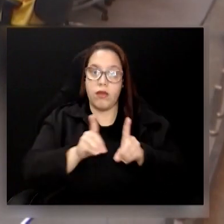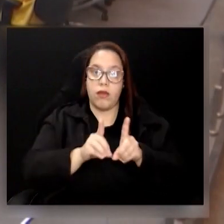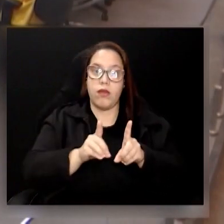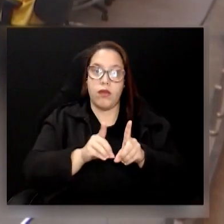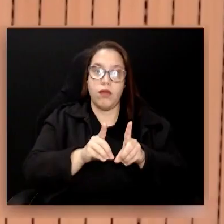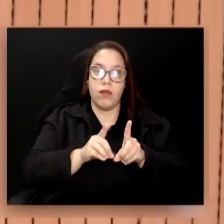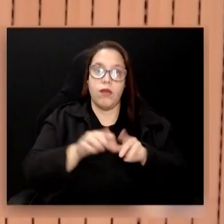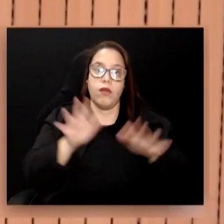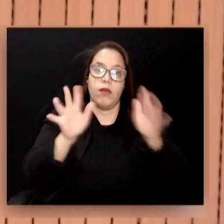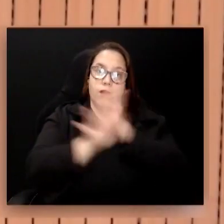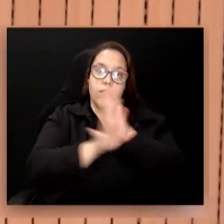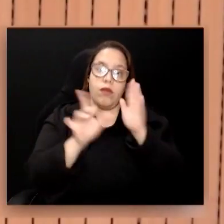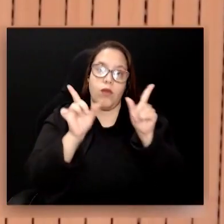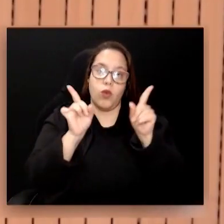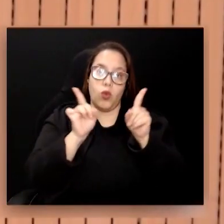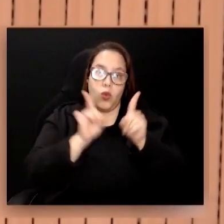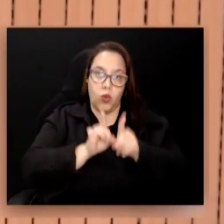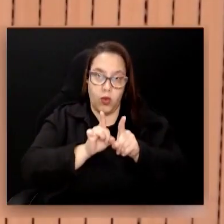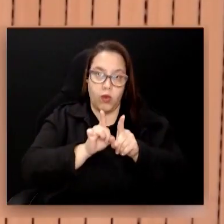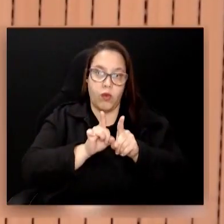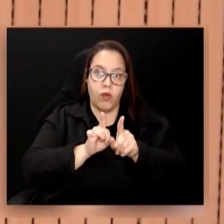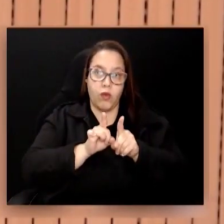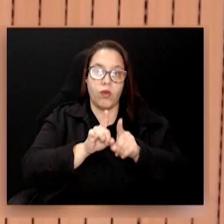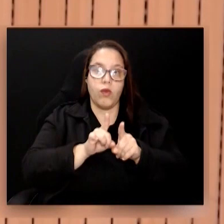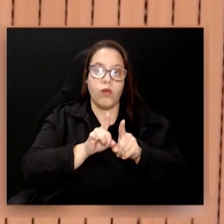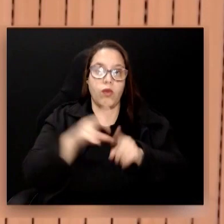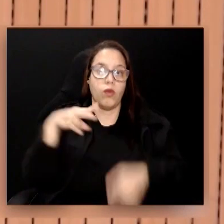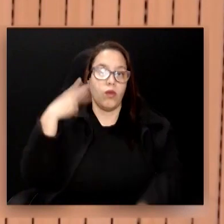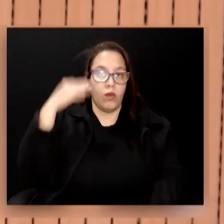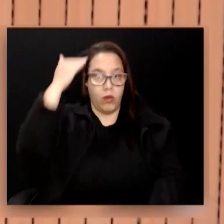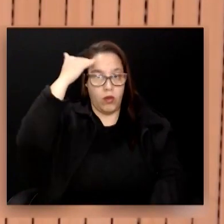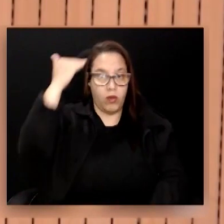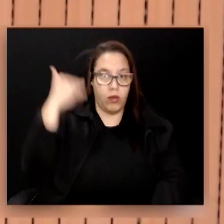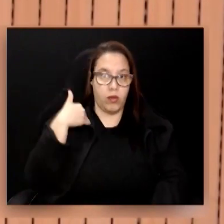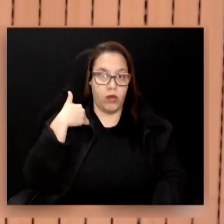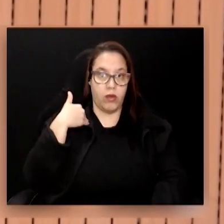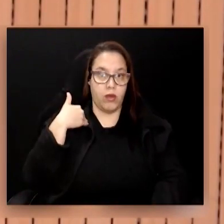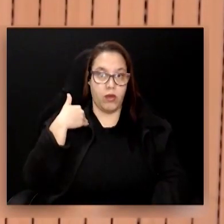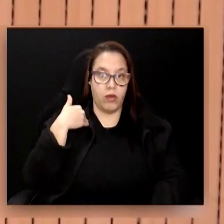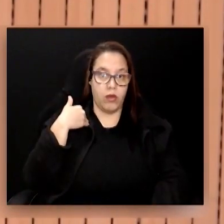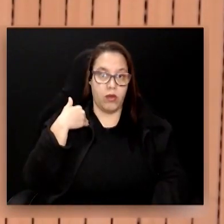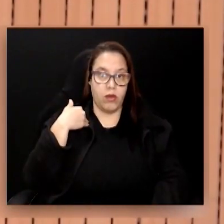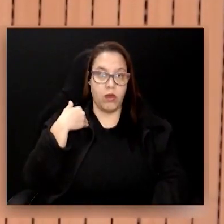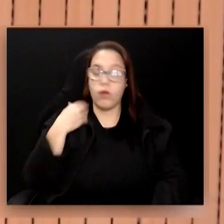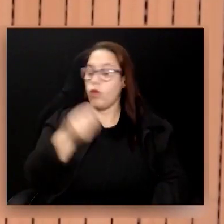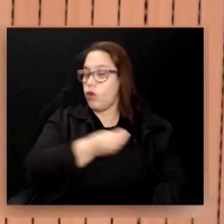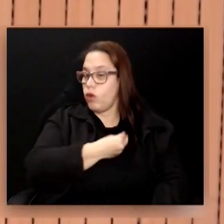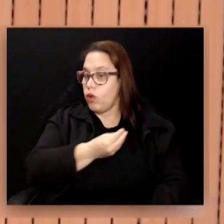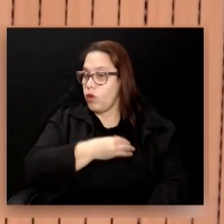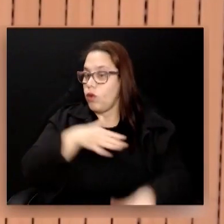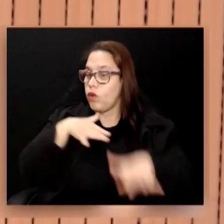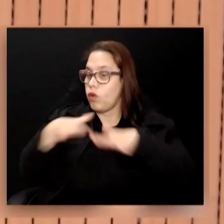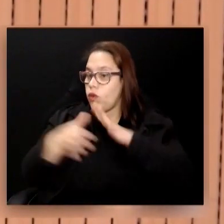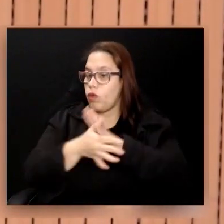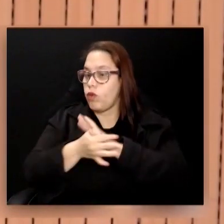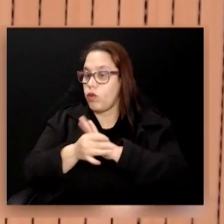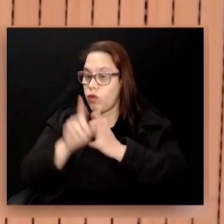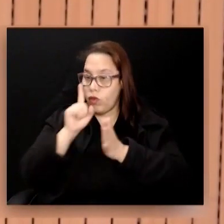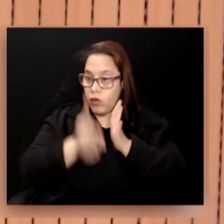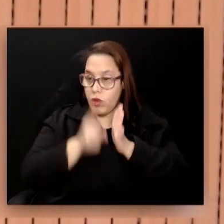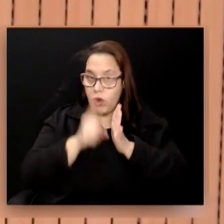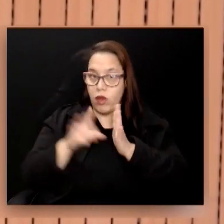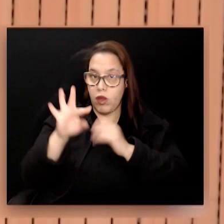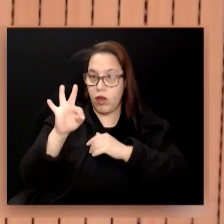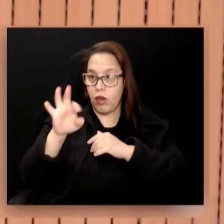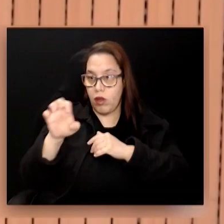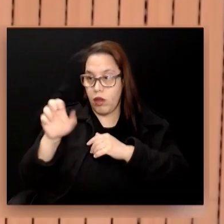Mobilidade Reduzida, presidida pela vereadora Débora Palermo. Vivemos um momento em que os diagnósticos de TEA e TDAH